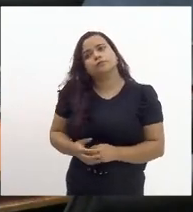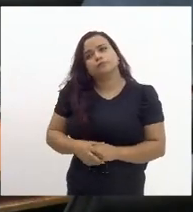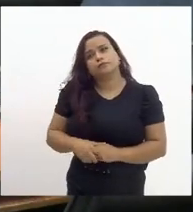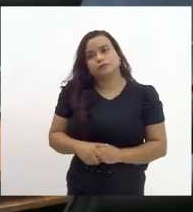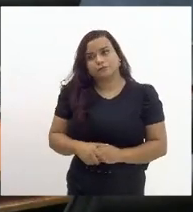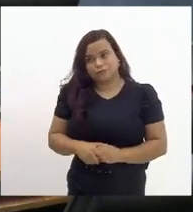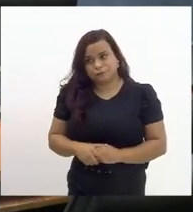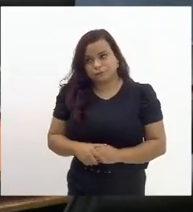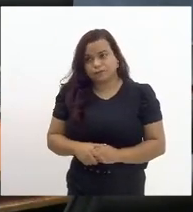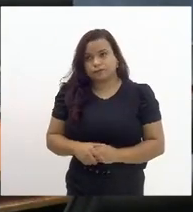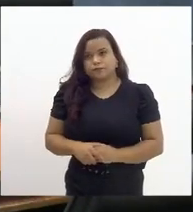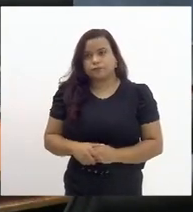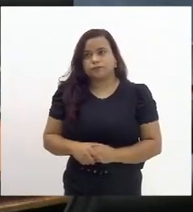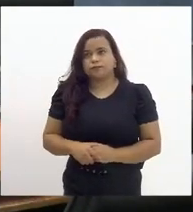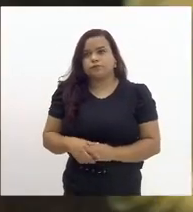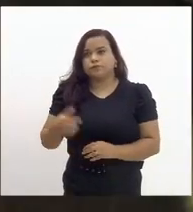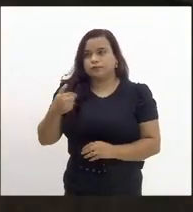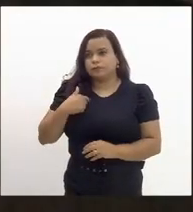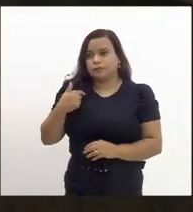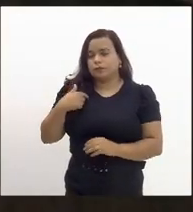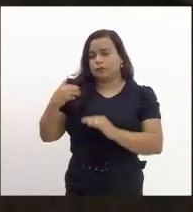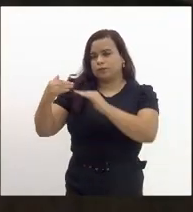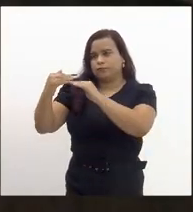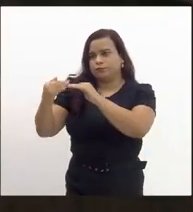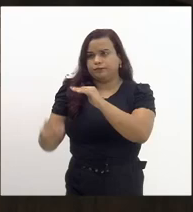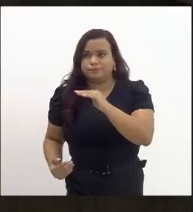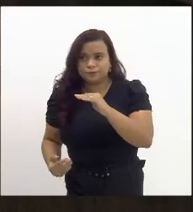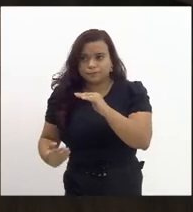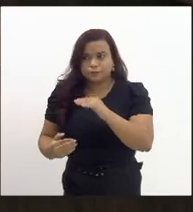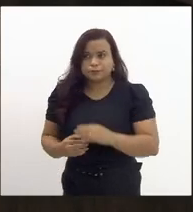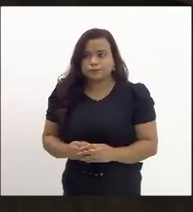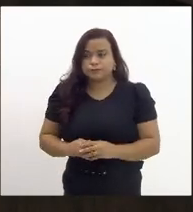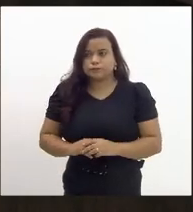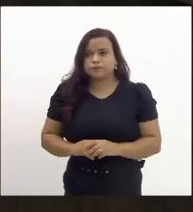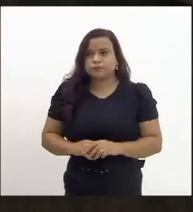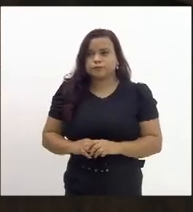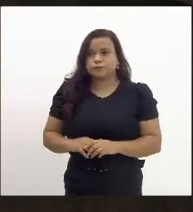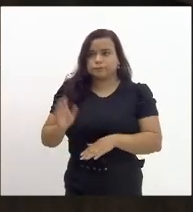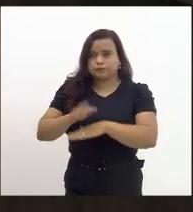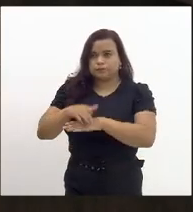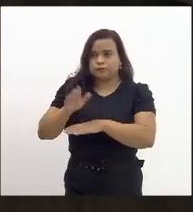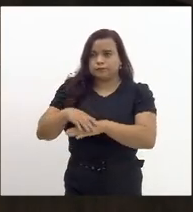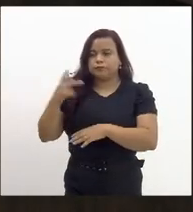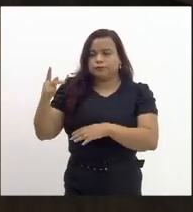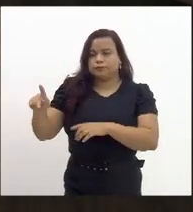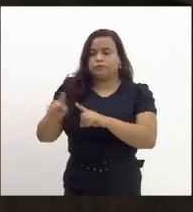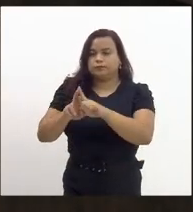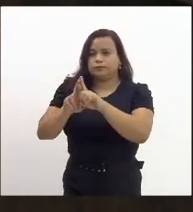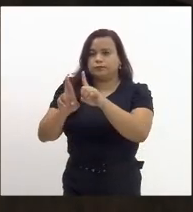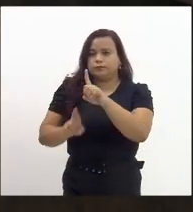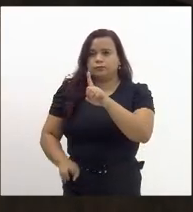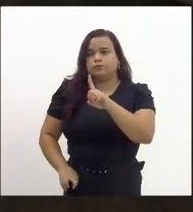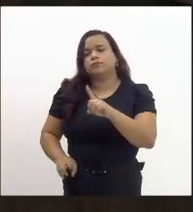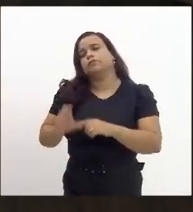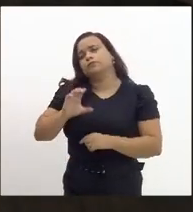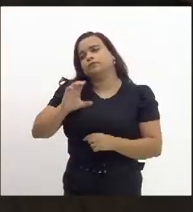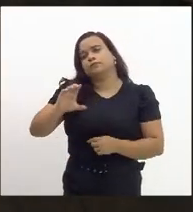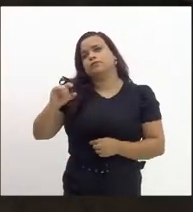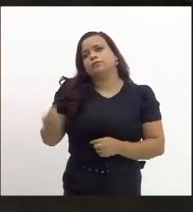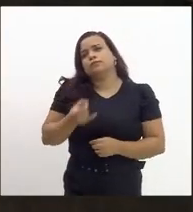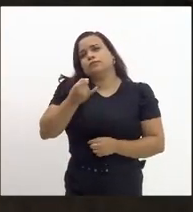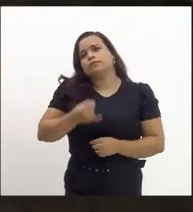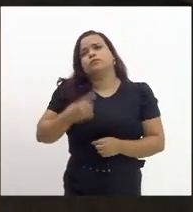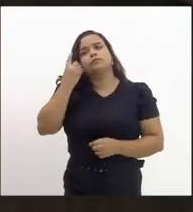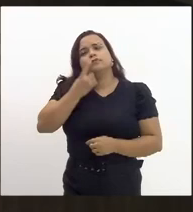Ouso divergir do relator da CCJ,